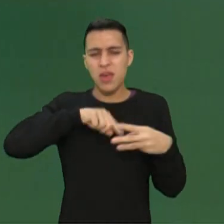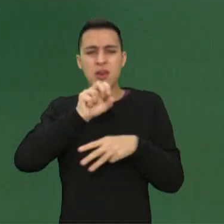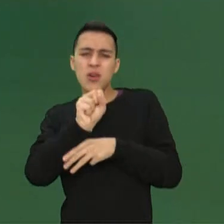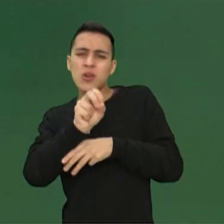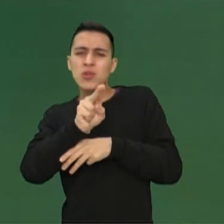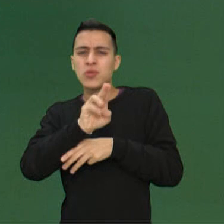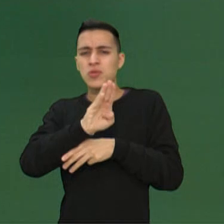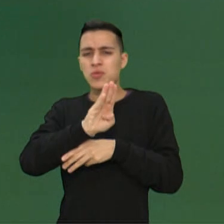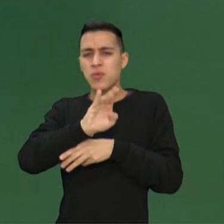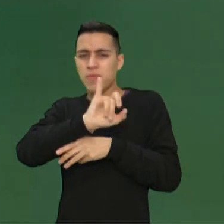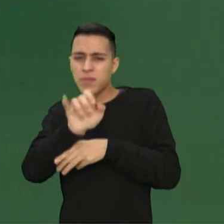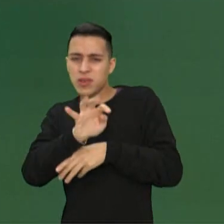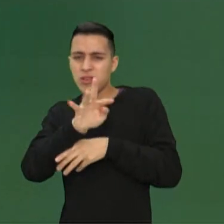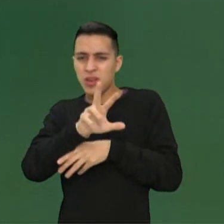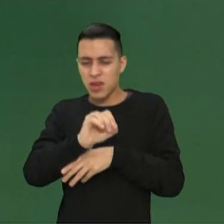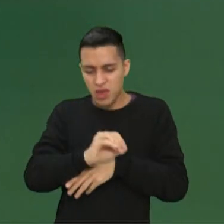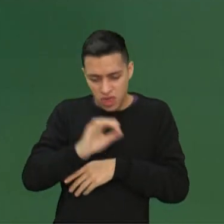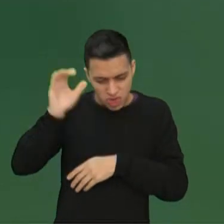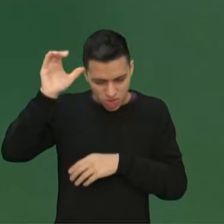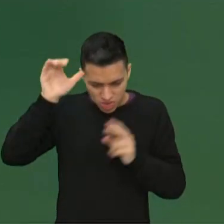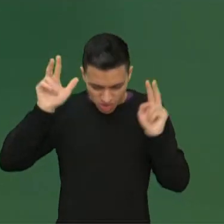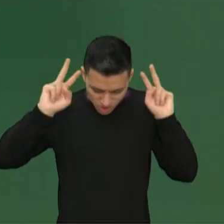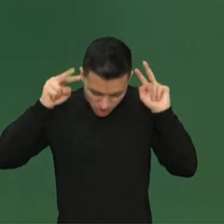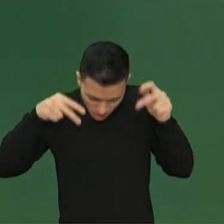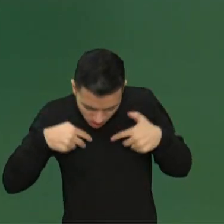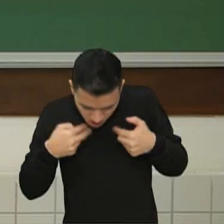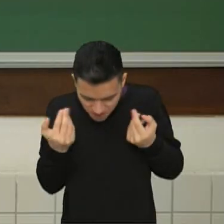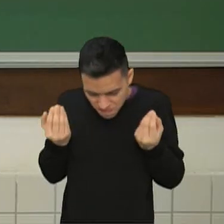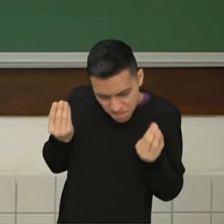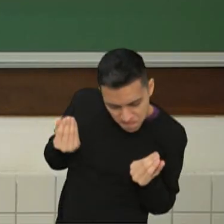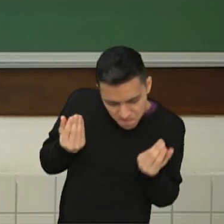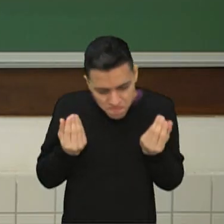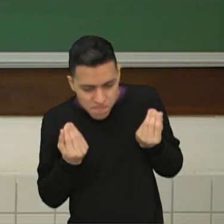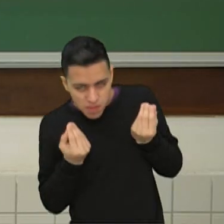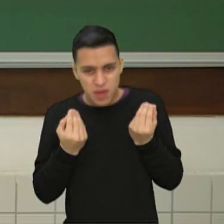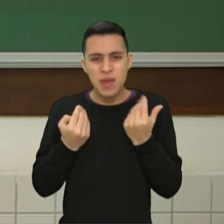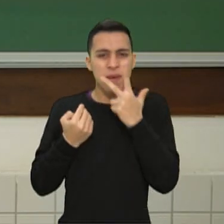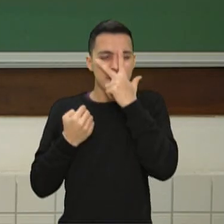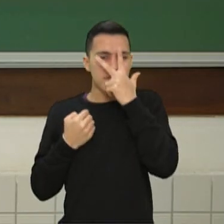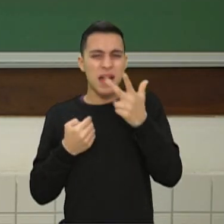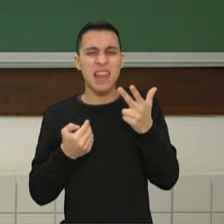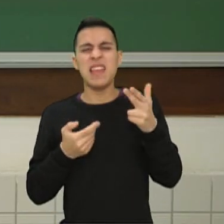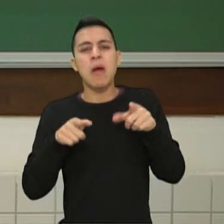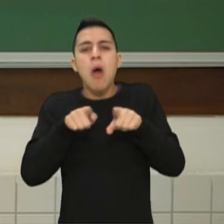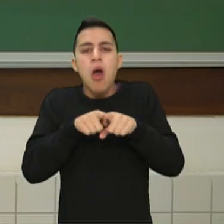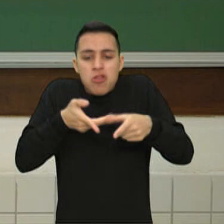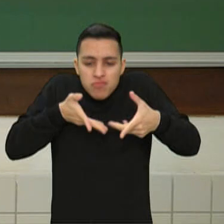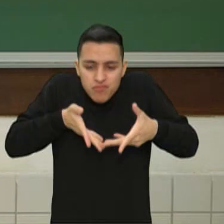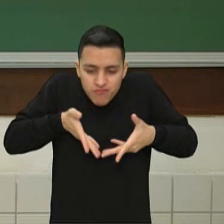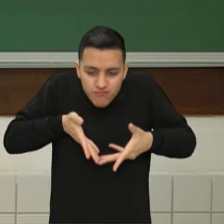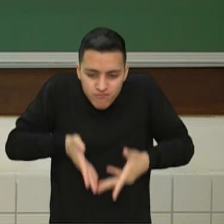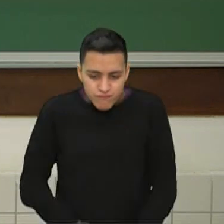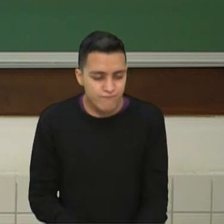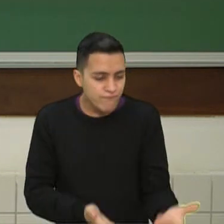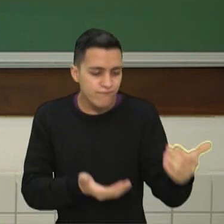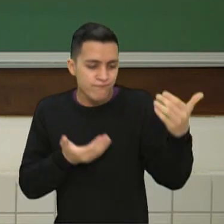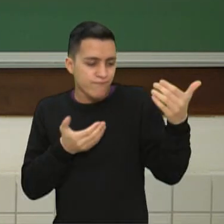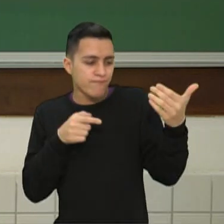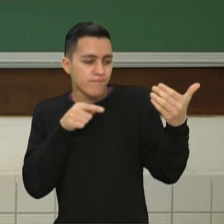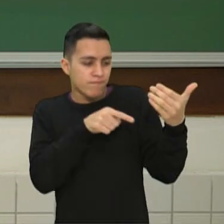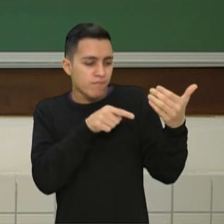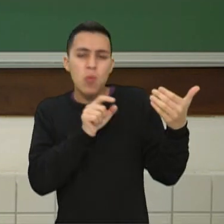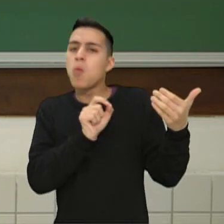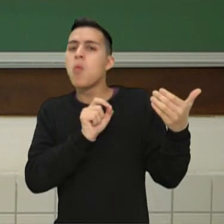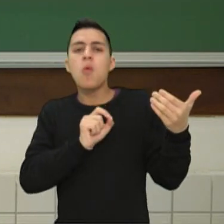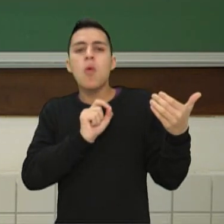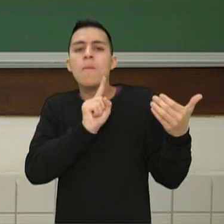do sujeito pelo próprio sujeito, né? Quando uma pessoa surge no mundo, o bebezinho lá nasce, né? A primeira reação